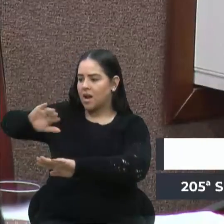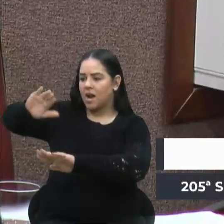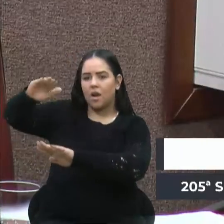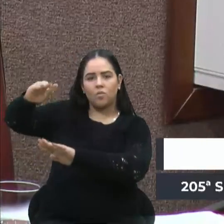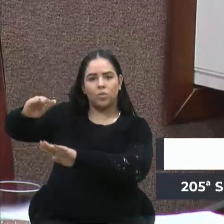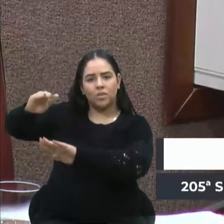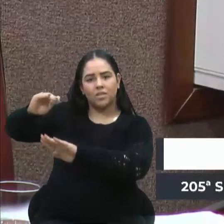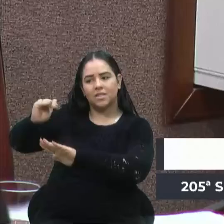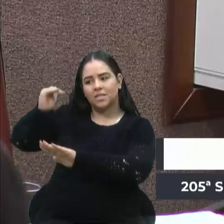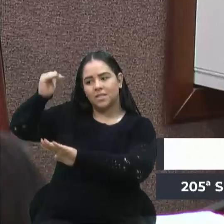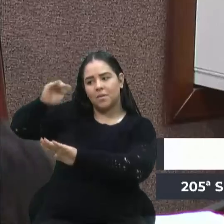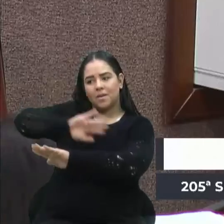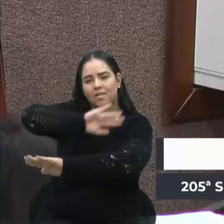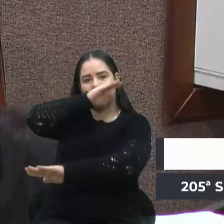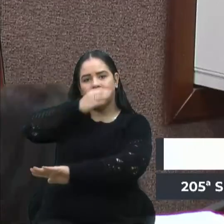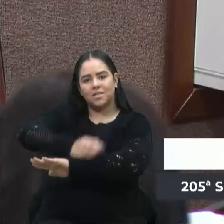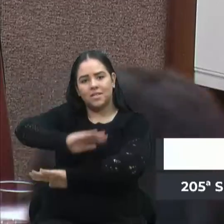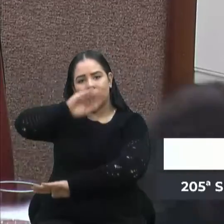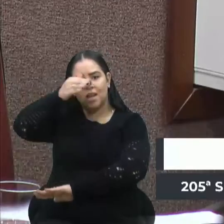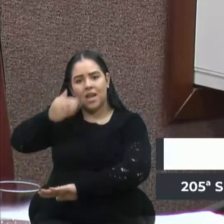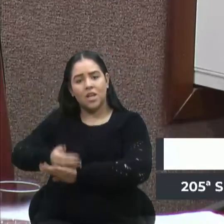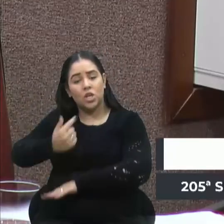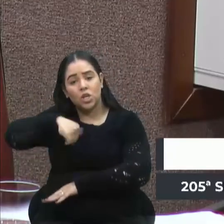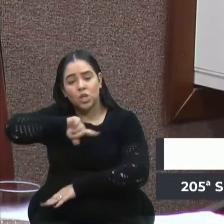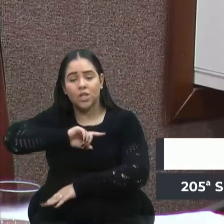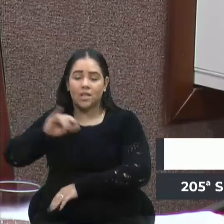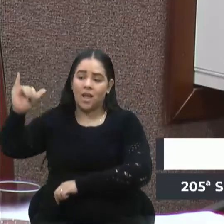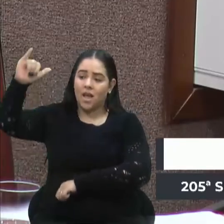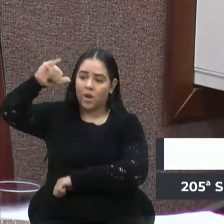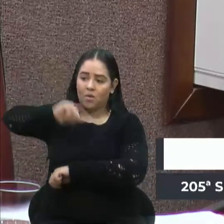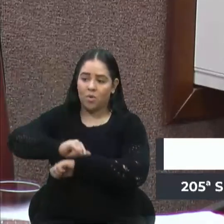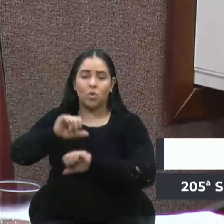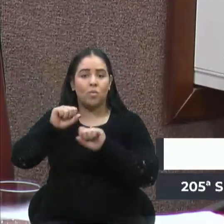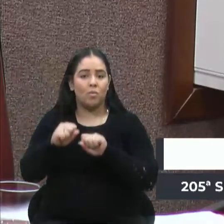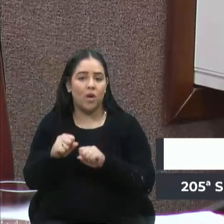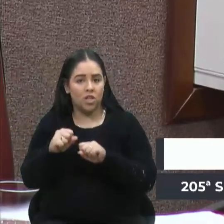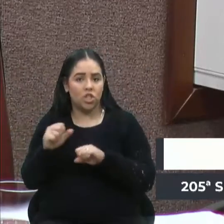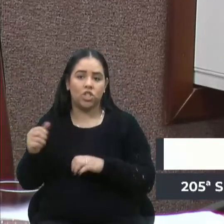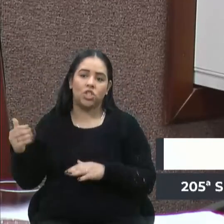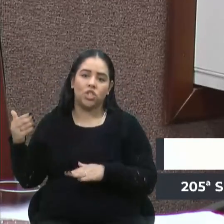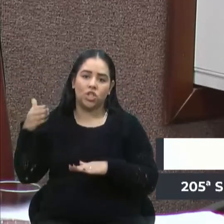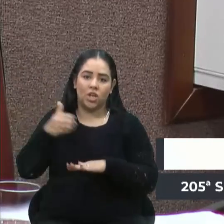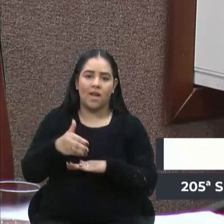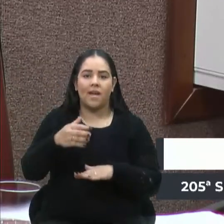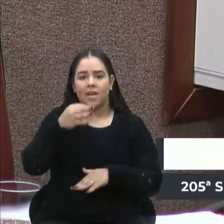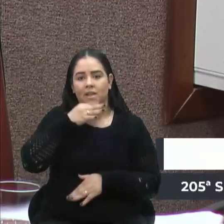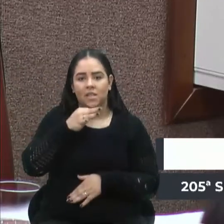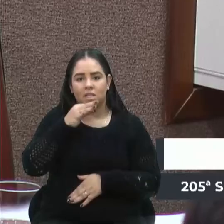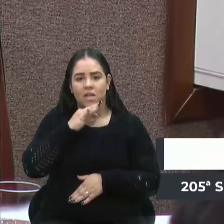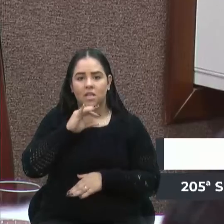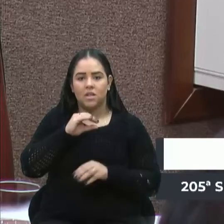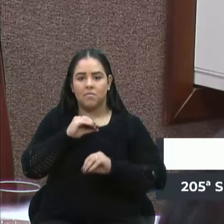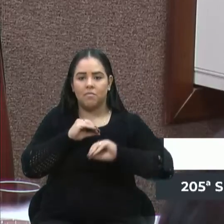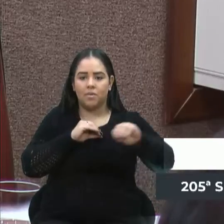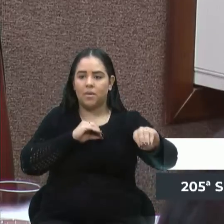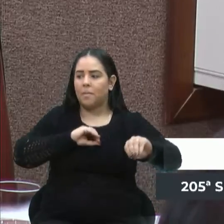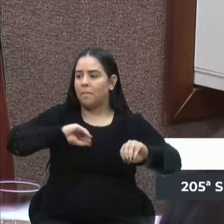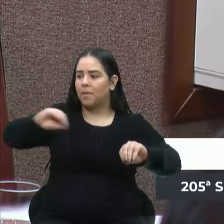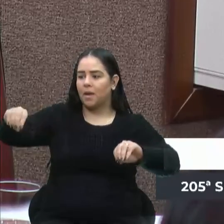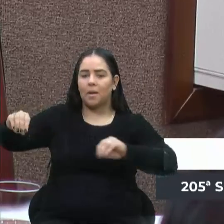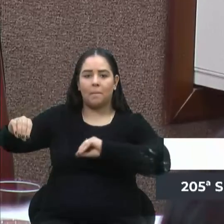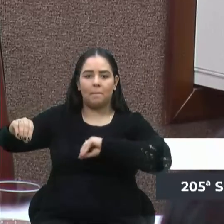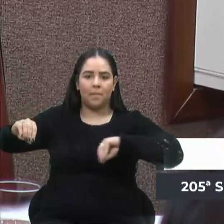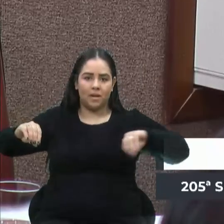passa praticamente e nós temos aeroporto, inclusive. Então, as pessoas podem chegar em Caxias e se distribuir por toda a região. Né? Com relação aos investimentos